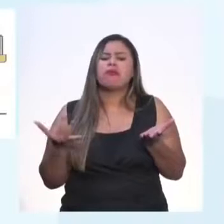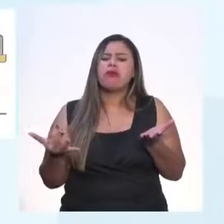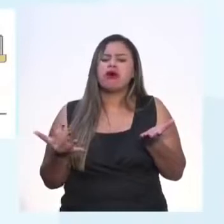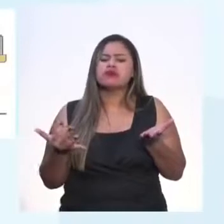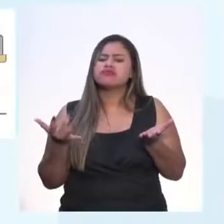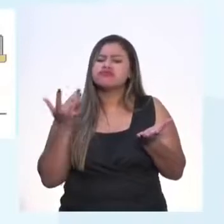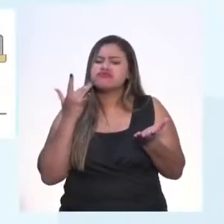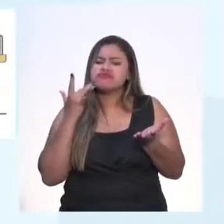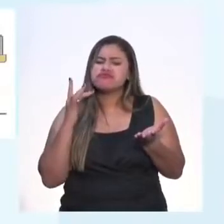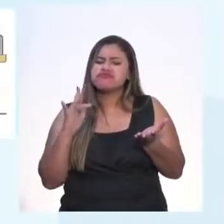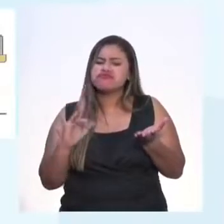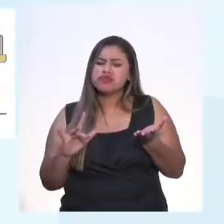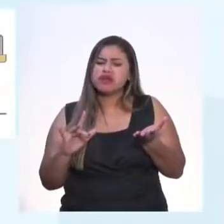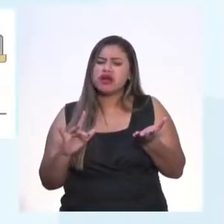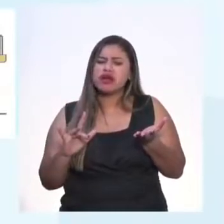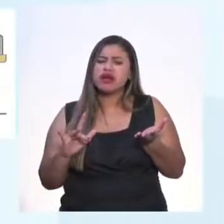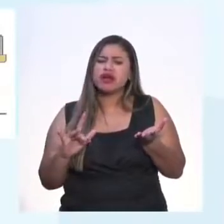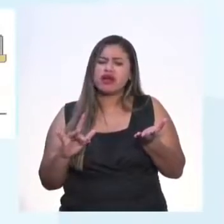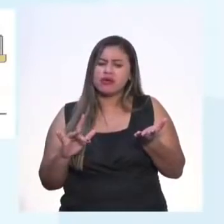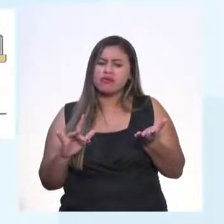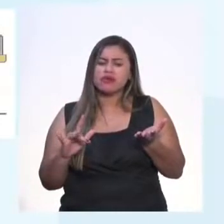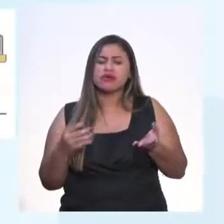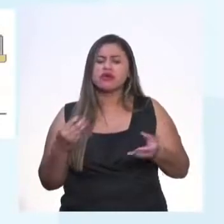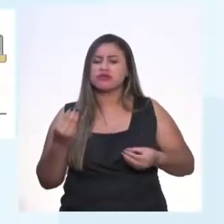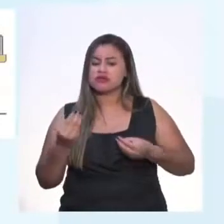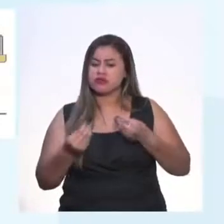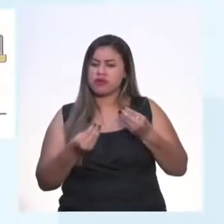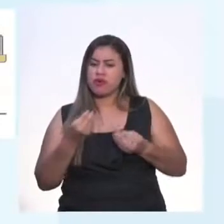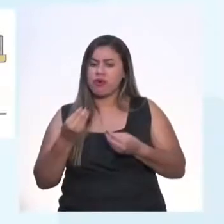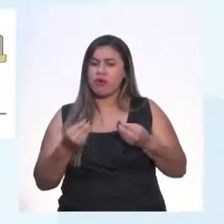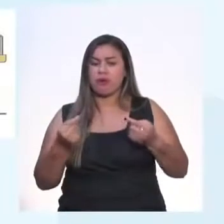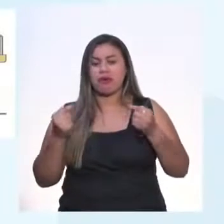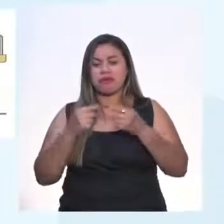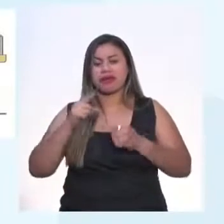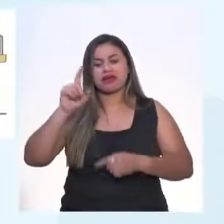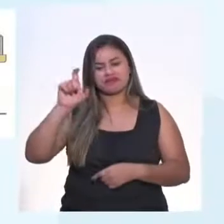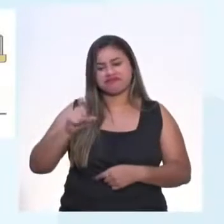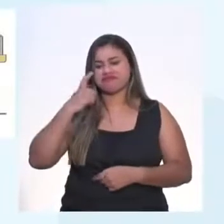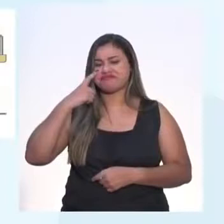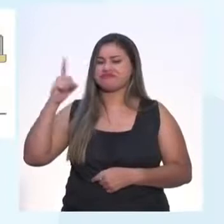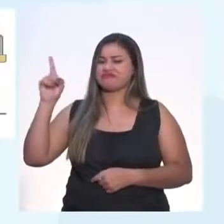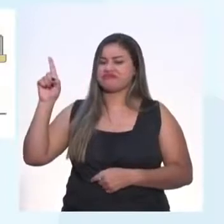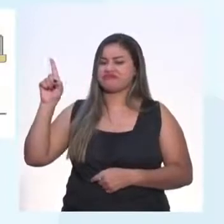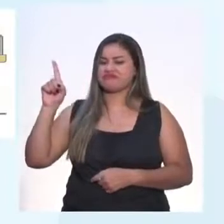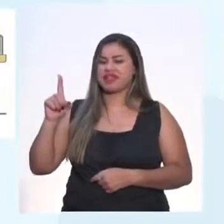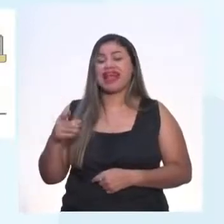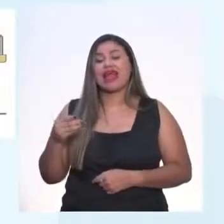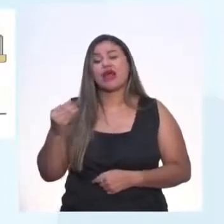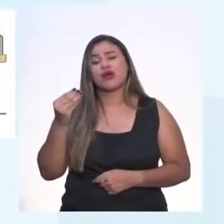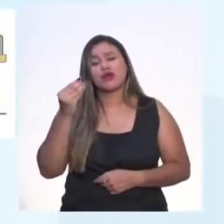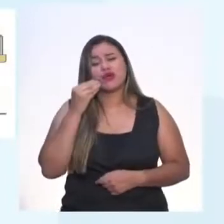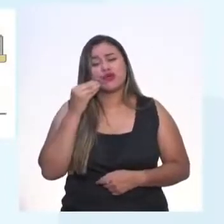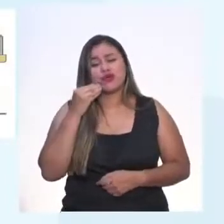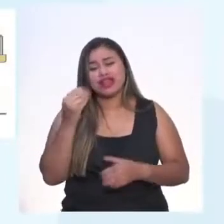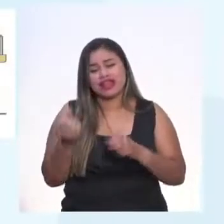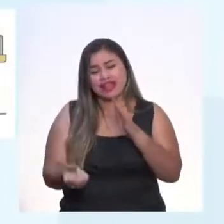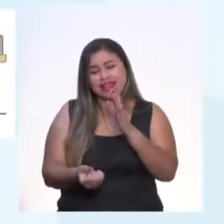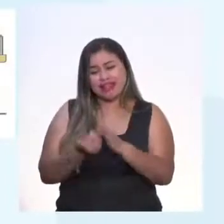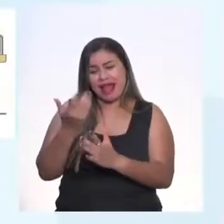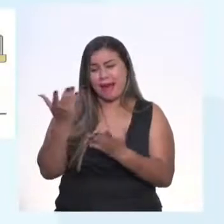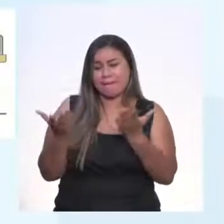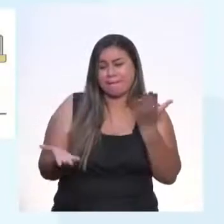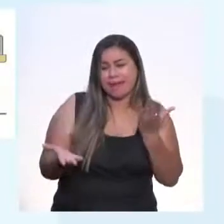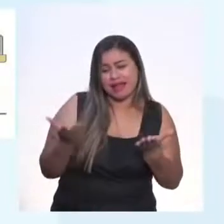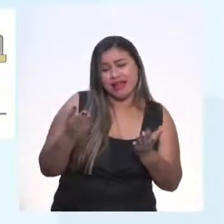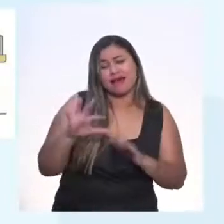isso, ele, né, no caso, eles foram identificados com a letra X. Eu tentei recriar essa balança mais